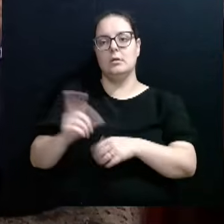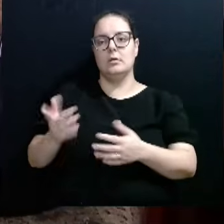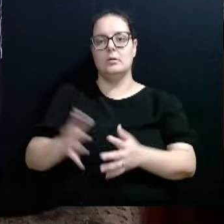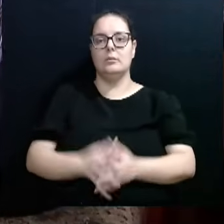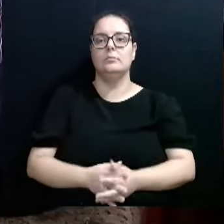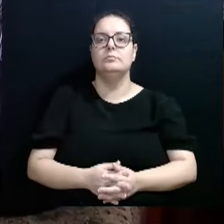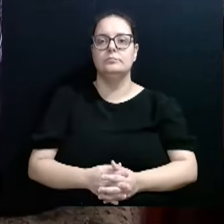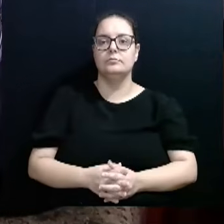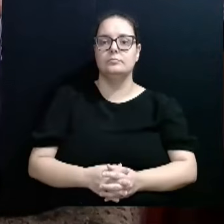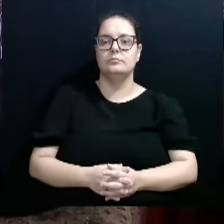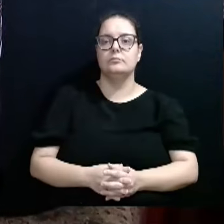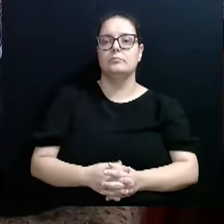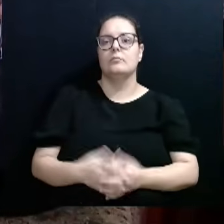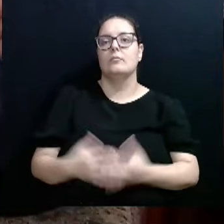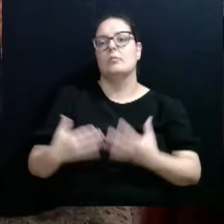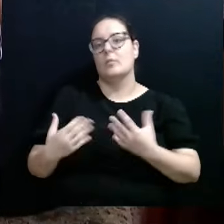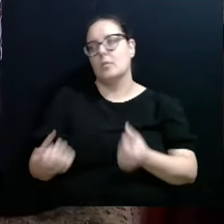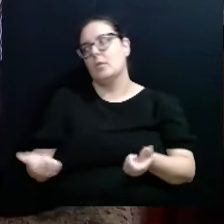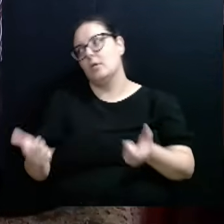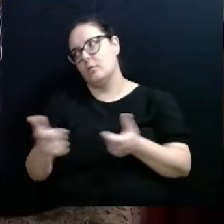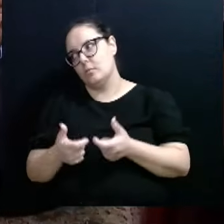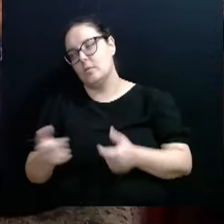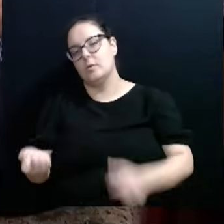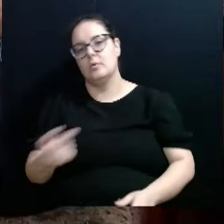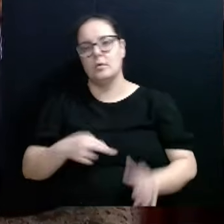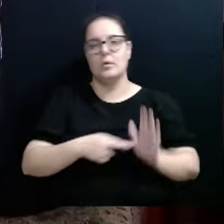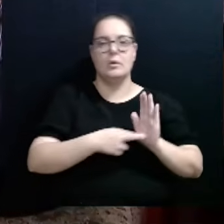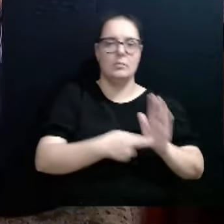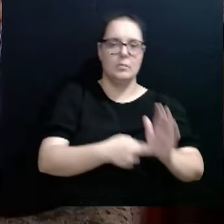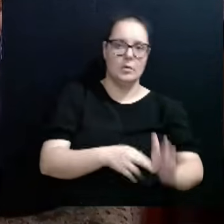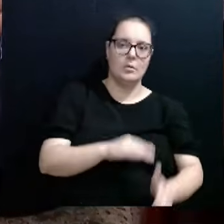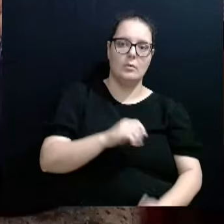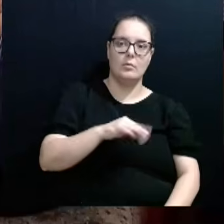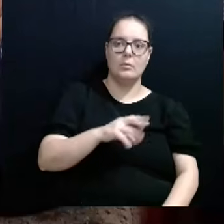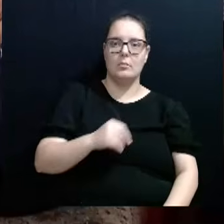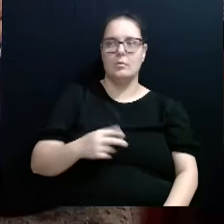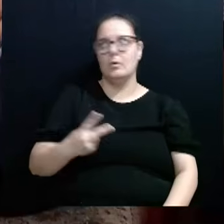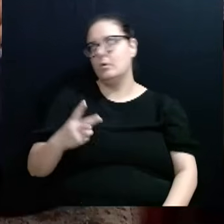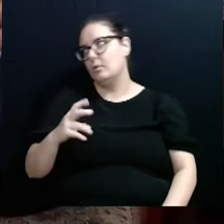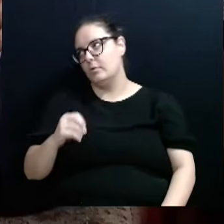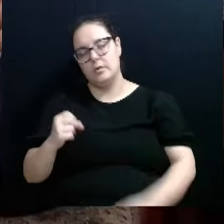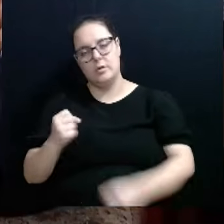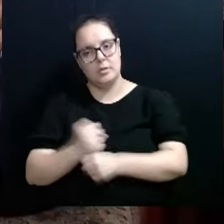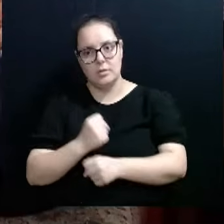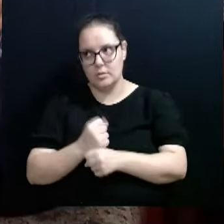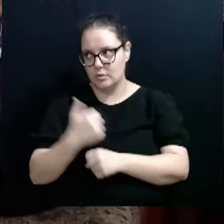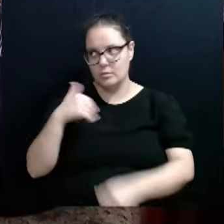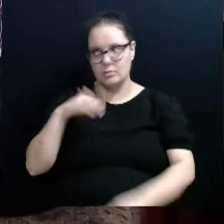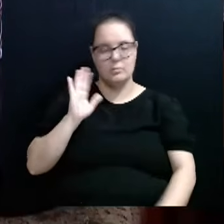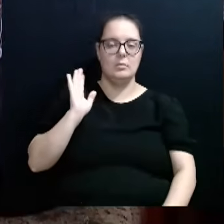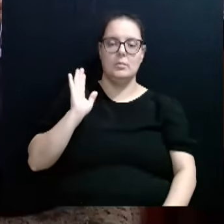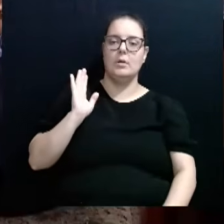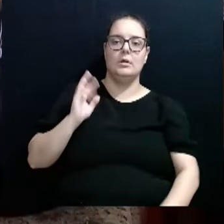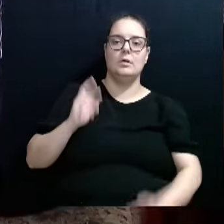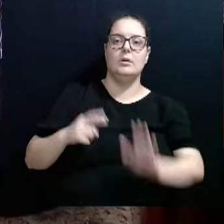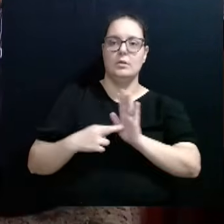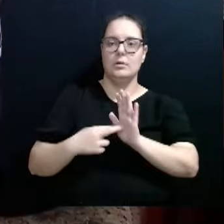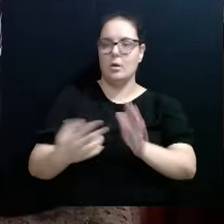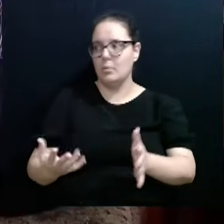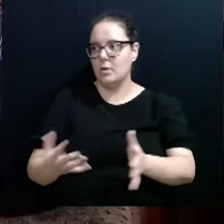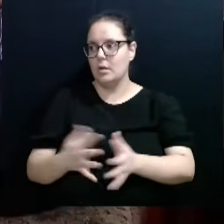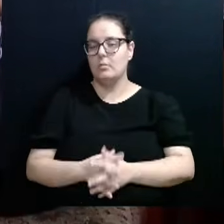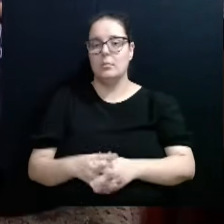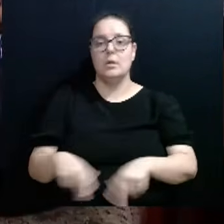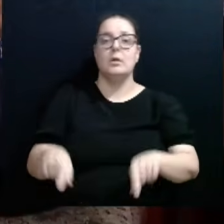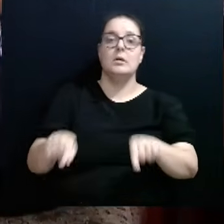ganho menos do que eu ganhava como representante comercial, porque tinha 20 e poucos anos de representação. Mas também tem a questão